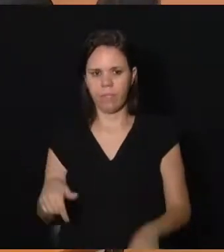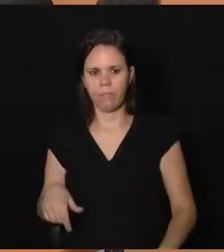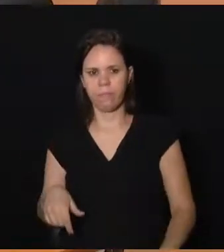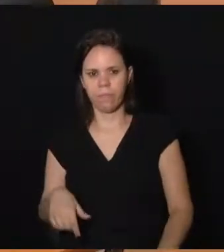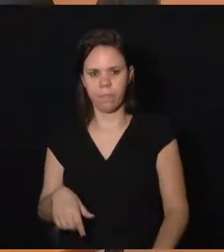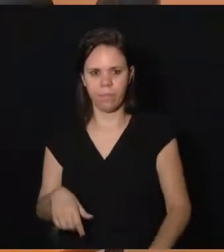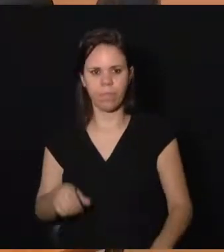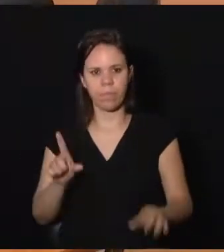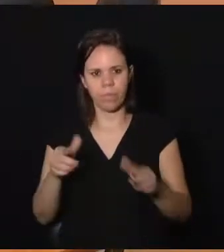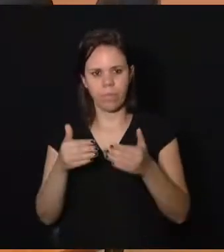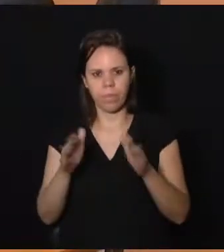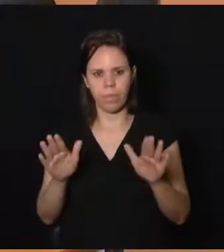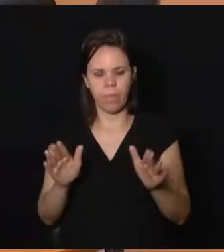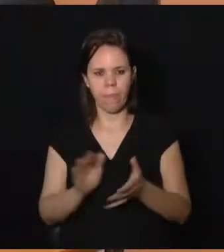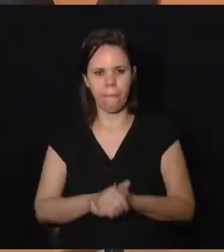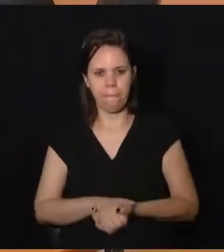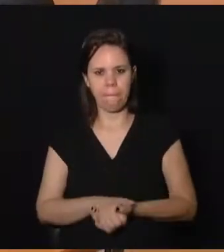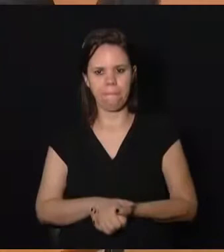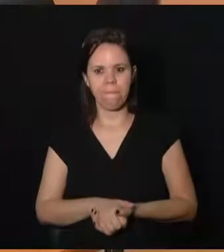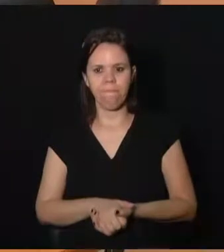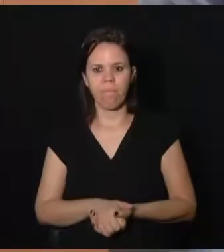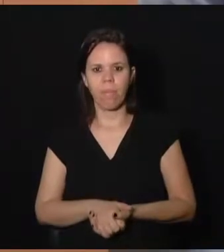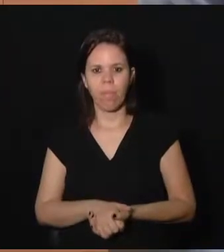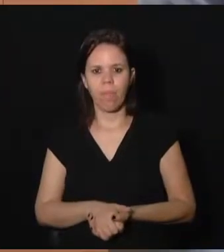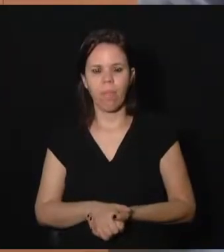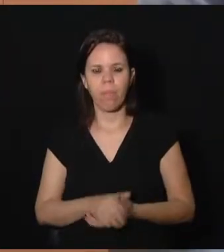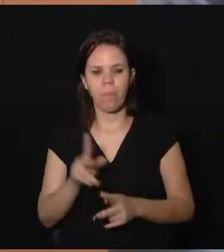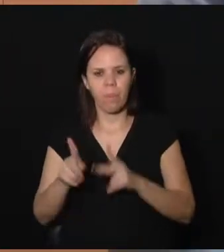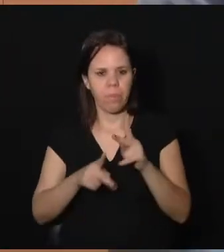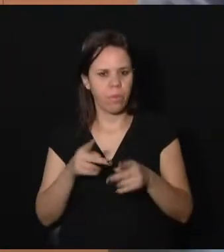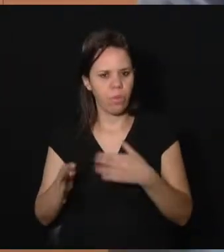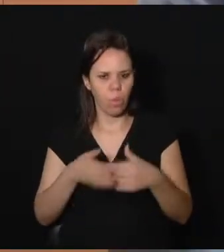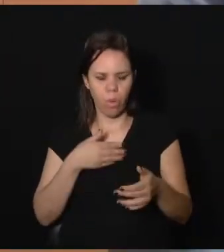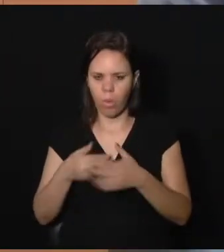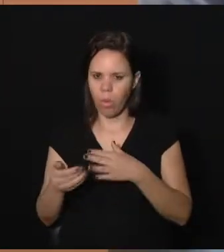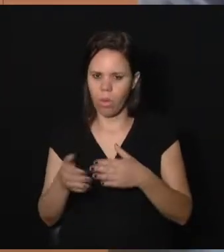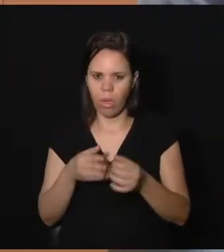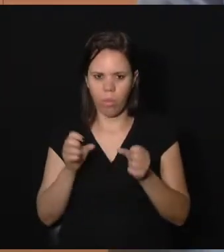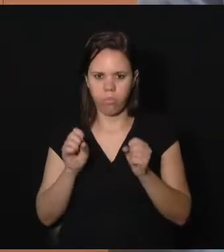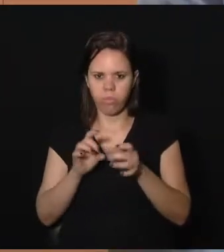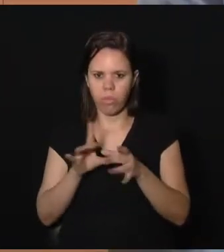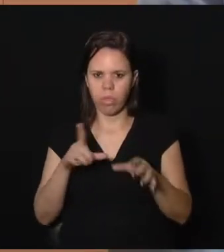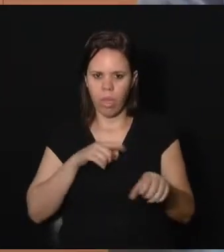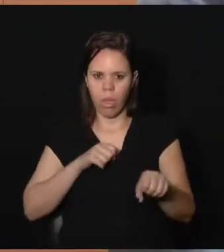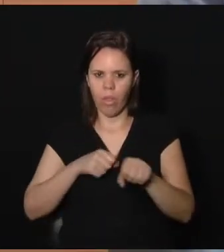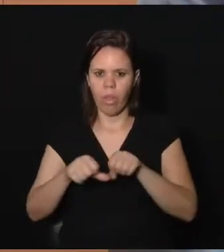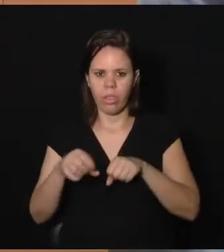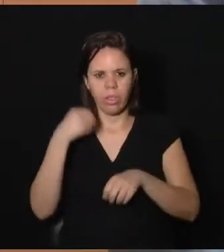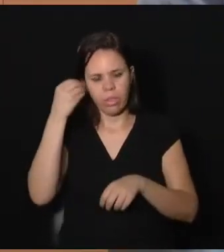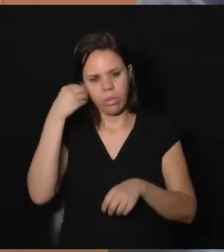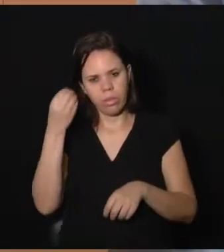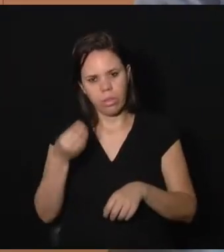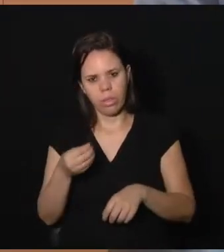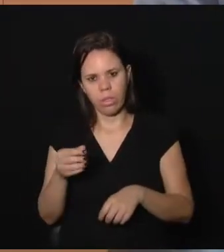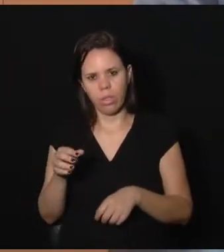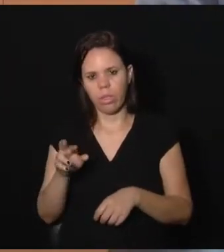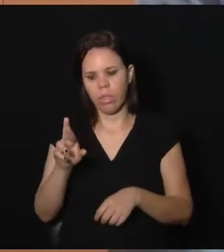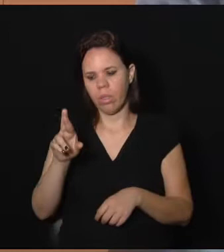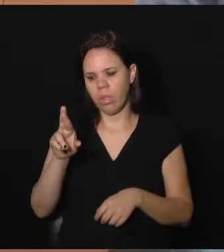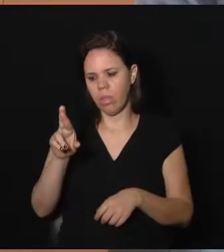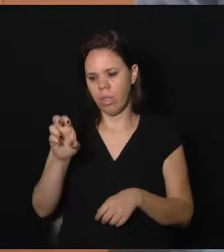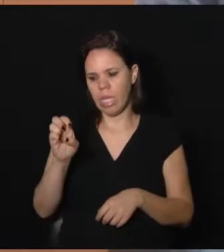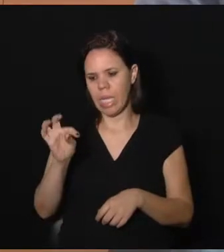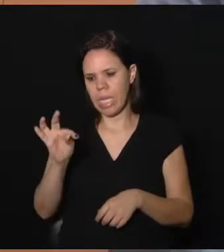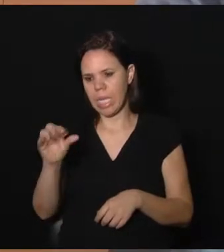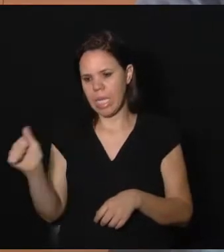é aberto, como a gente falou, então até para ouvintes, tem essa formação, né, que é Receita, Anvisa,